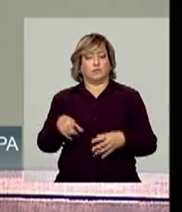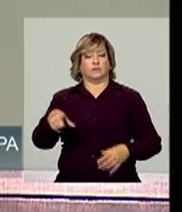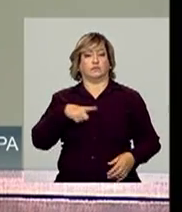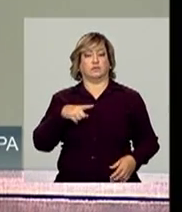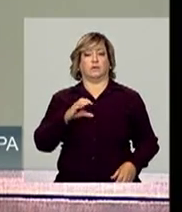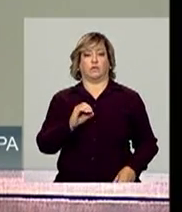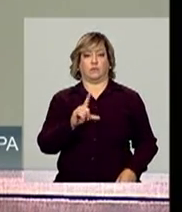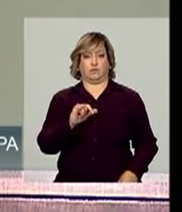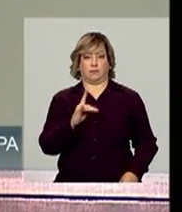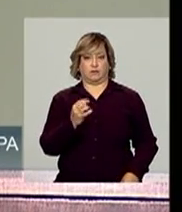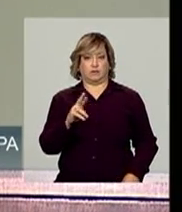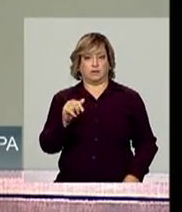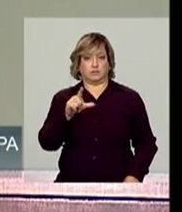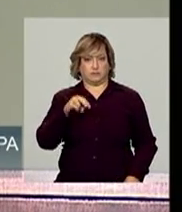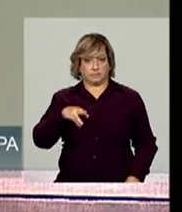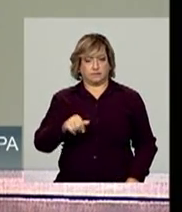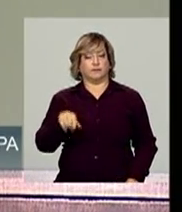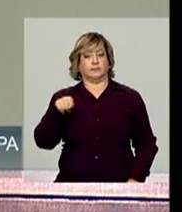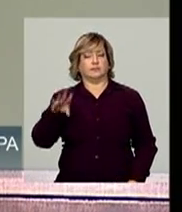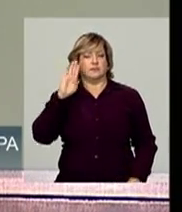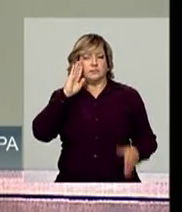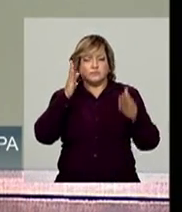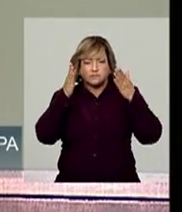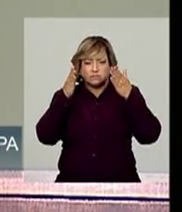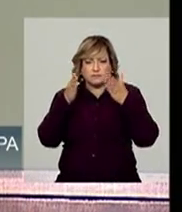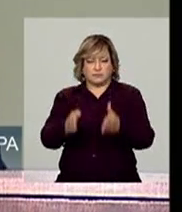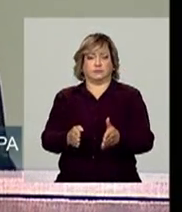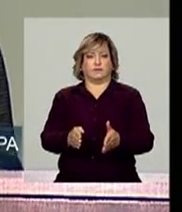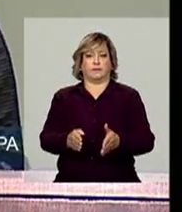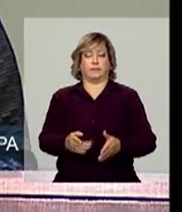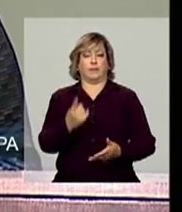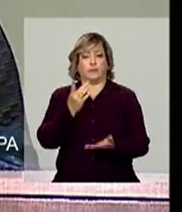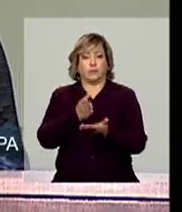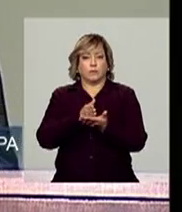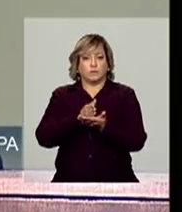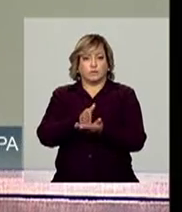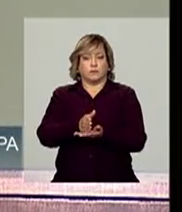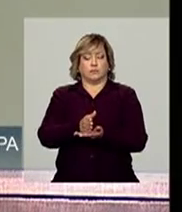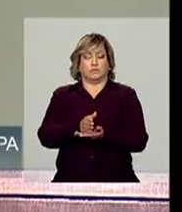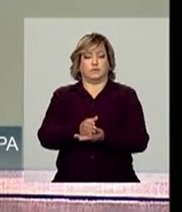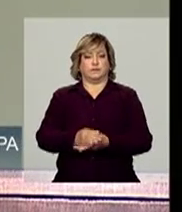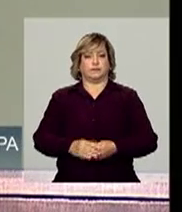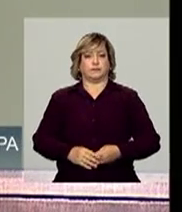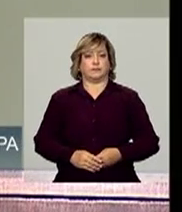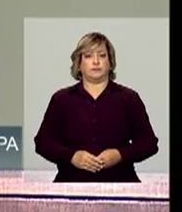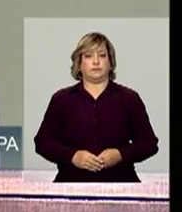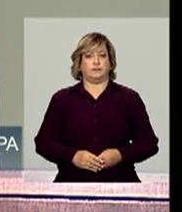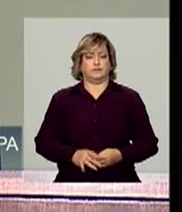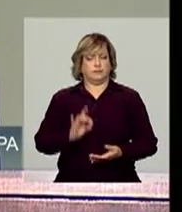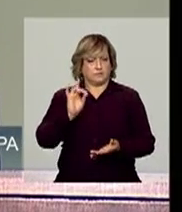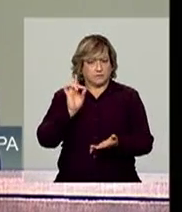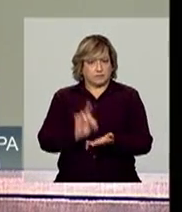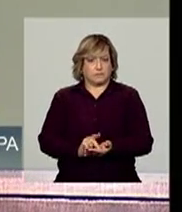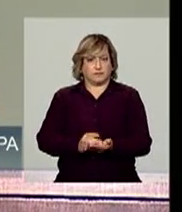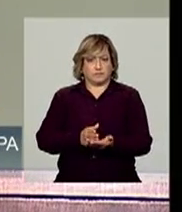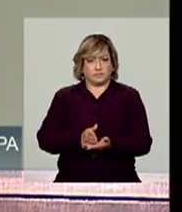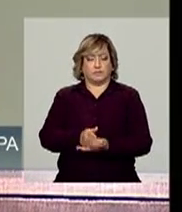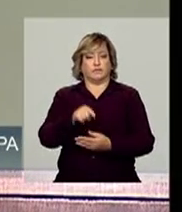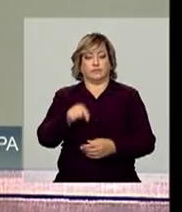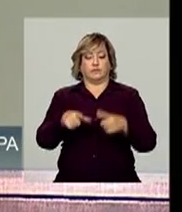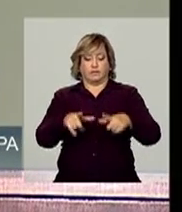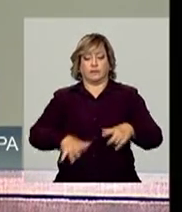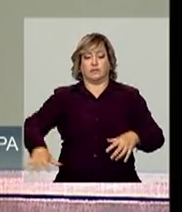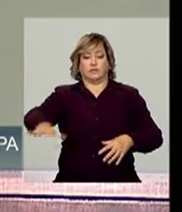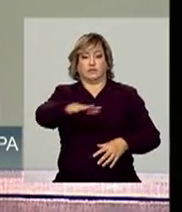Lima. Ele centrou-se em um arranjo definitivo do